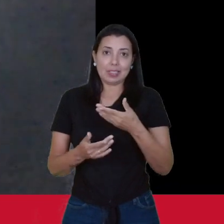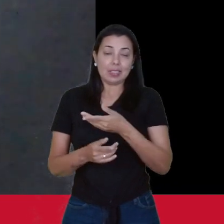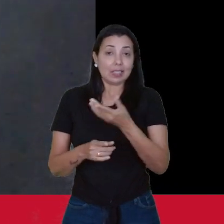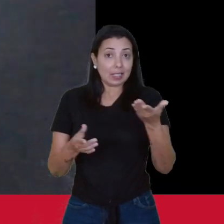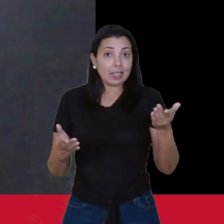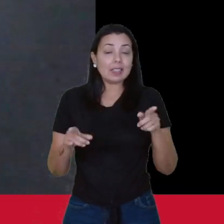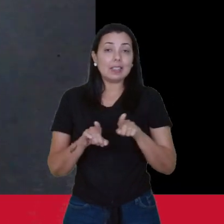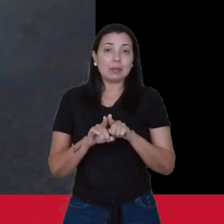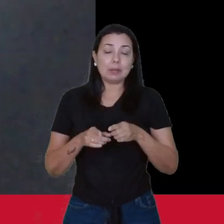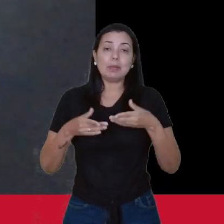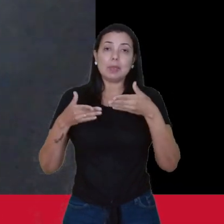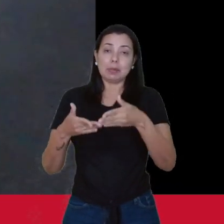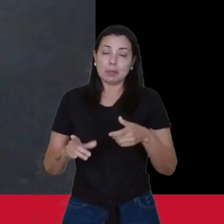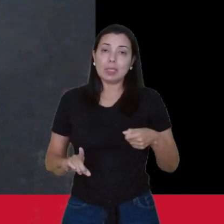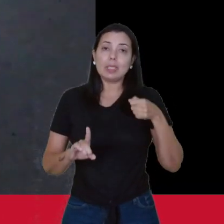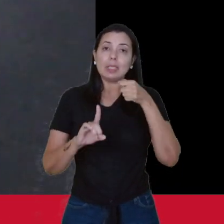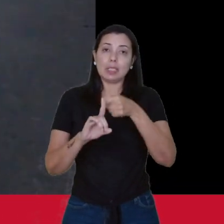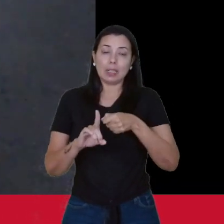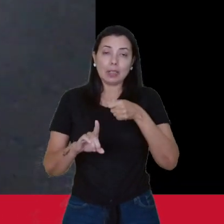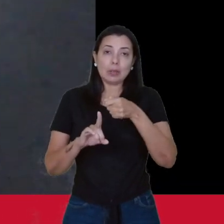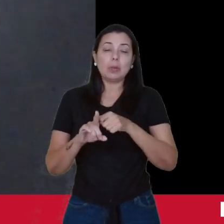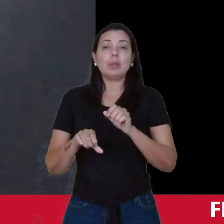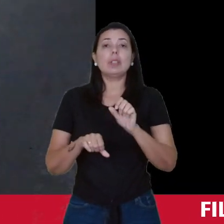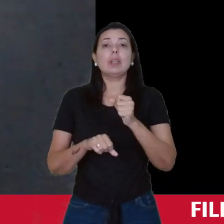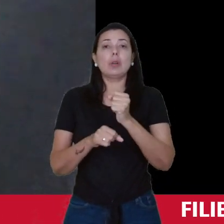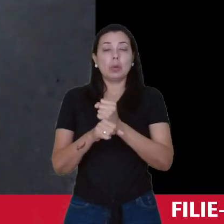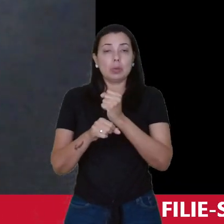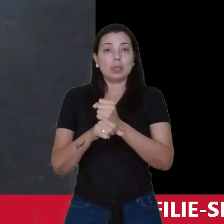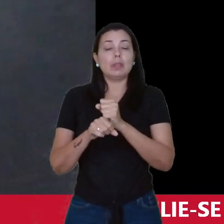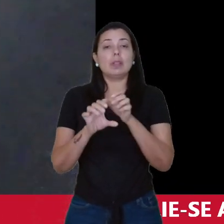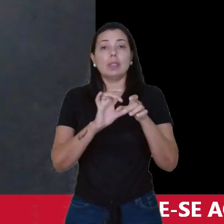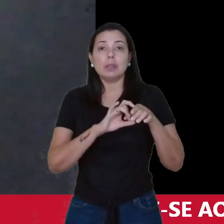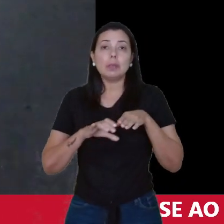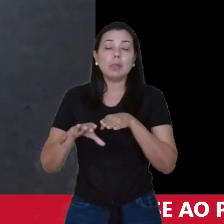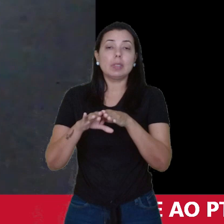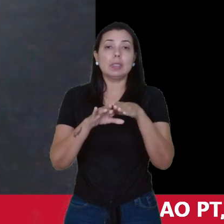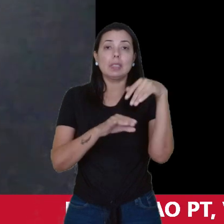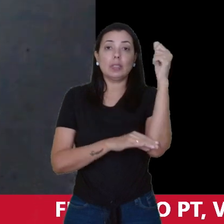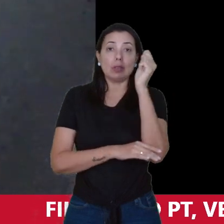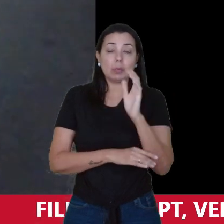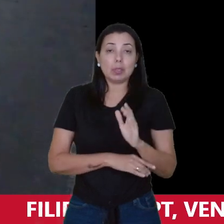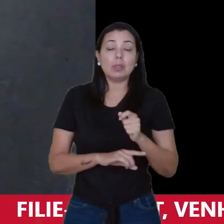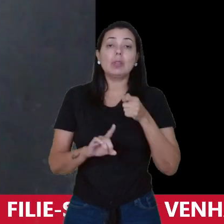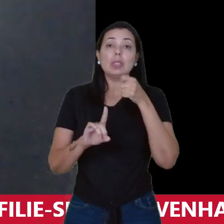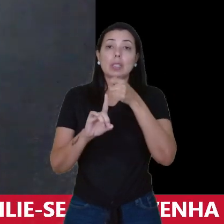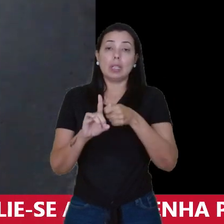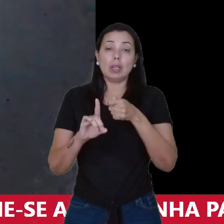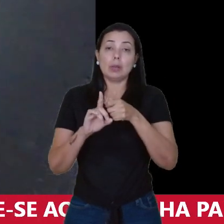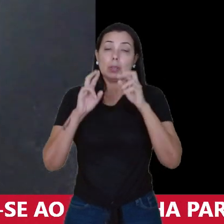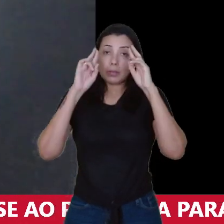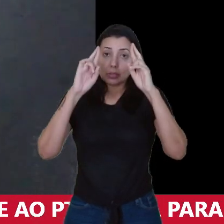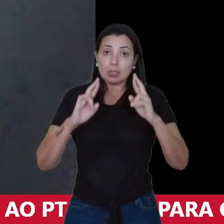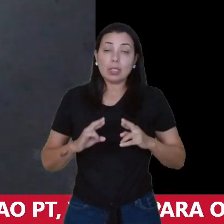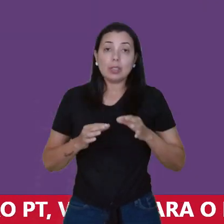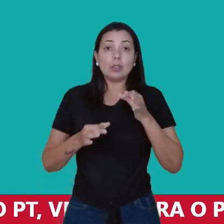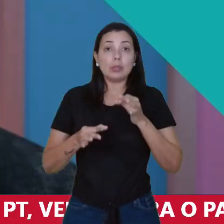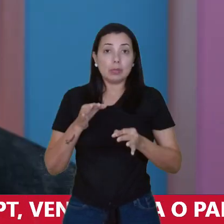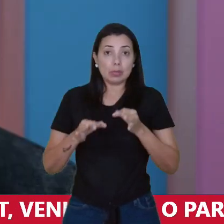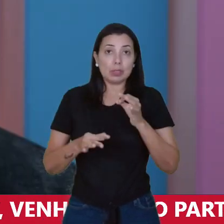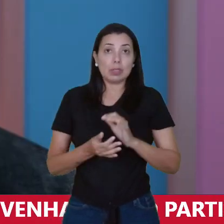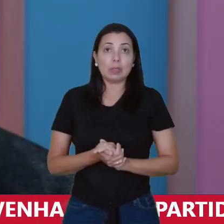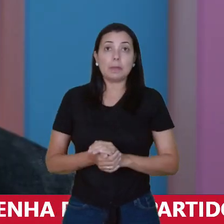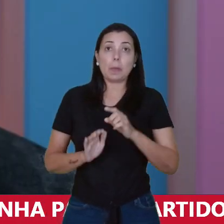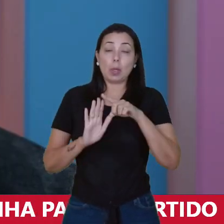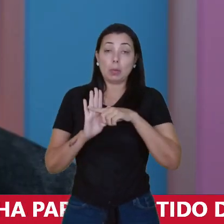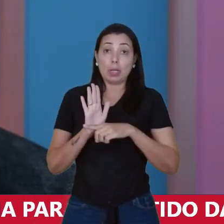também fazem parte dessa luta e dessa construção da democracia do Brasil e da luta por dignidade, por justiça. No